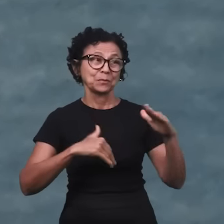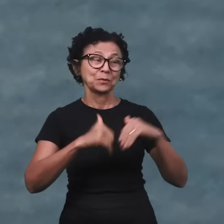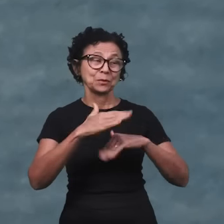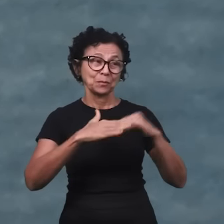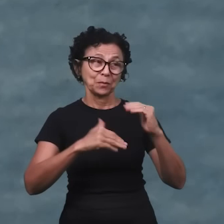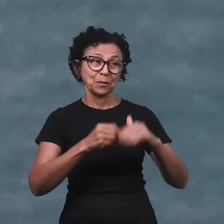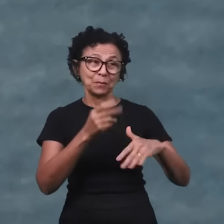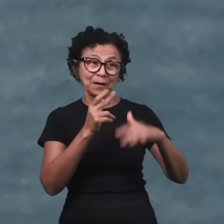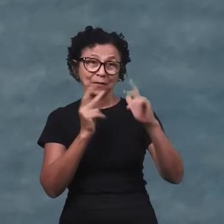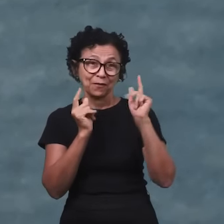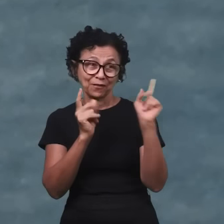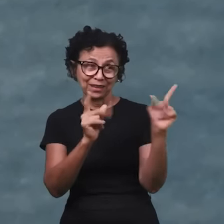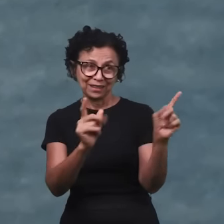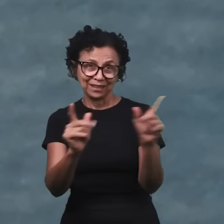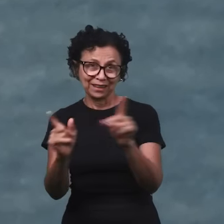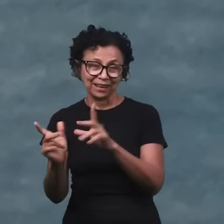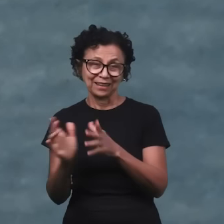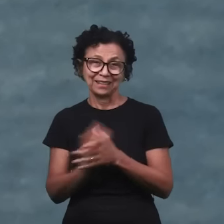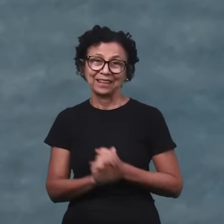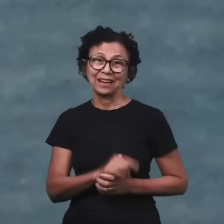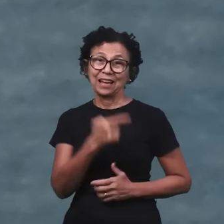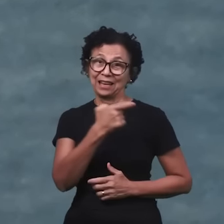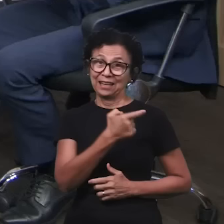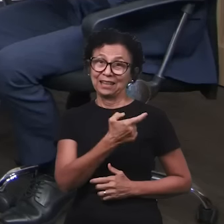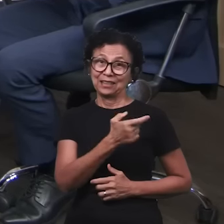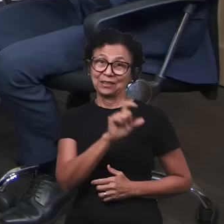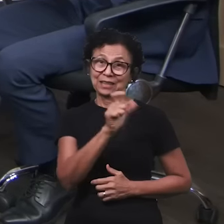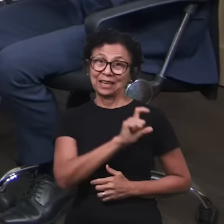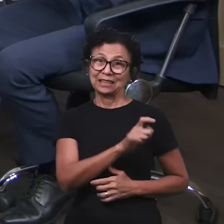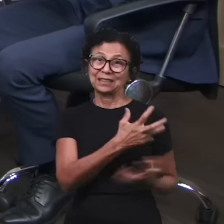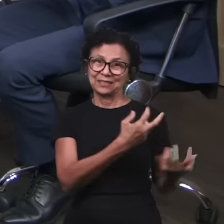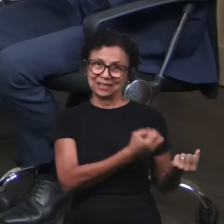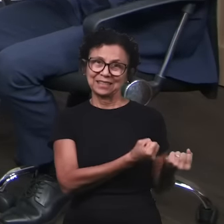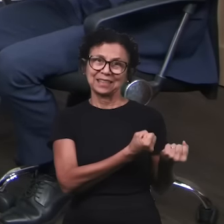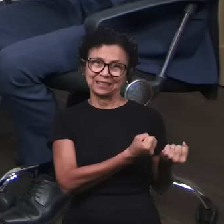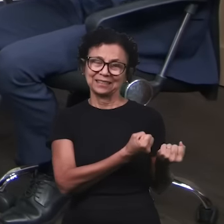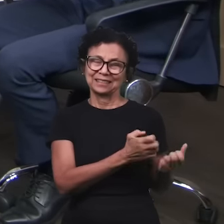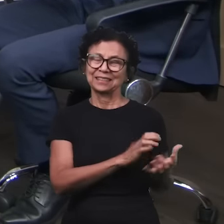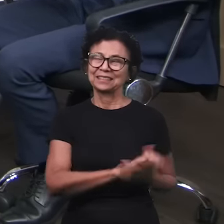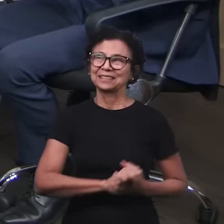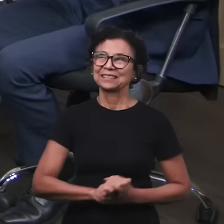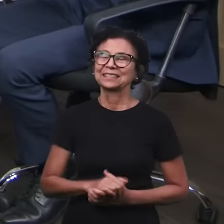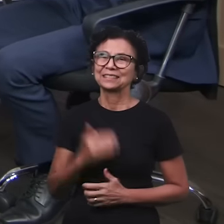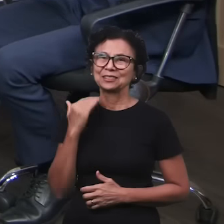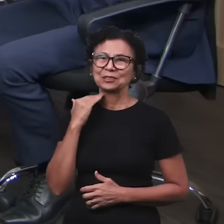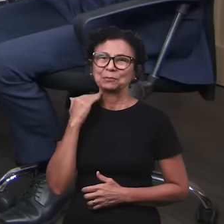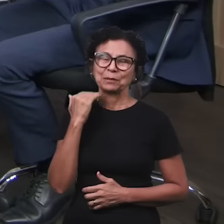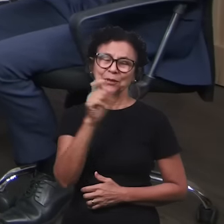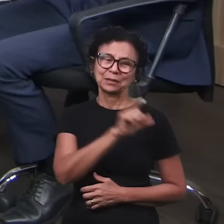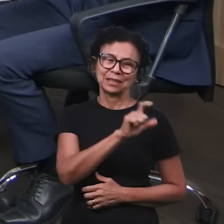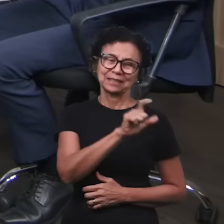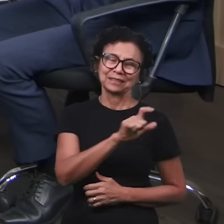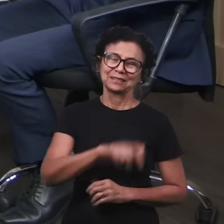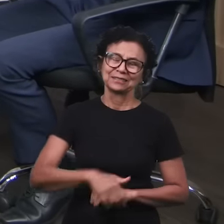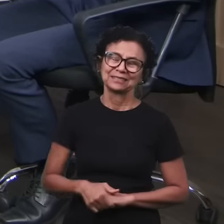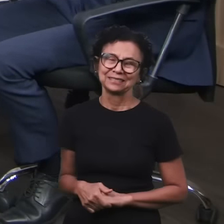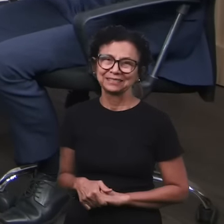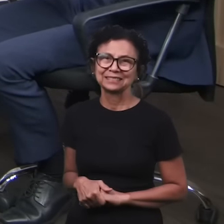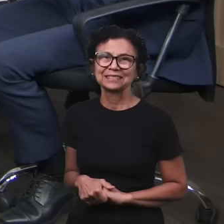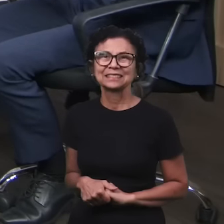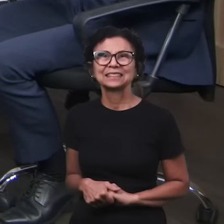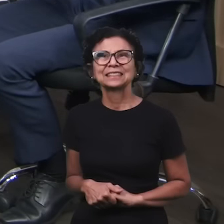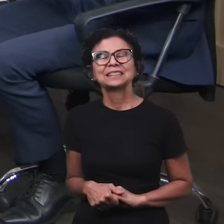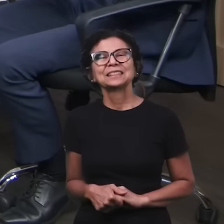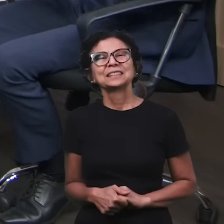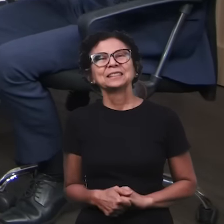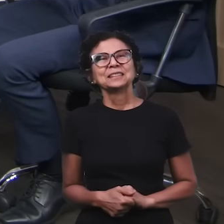precisando, ele aceita cartão de crédito. Vamos seguir, então, com os nossos jovens. Vamos seguir. A próxima pergunta agora, ele estava passeando aqui no